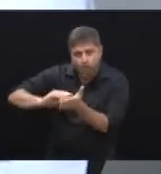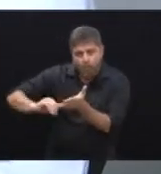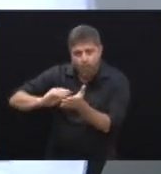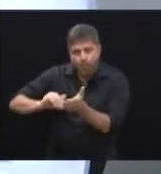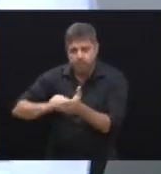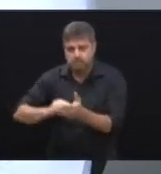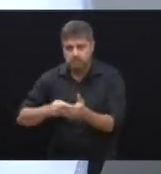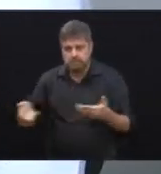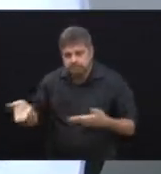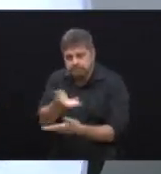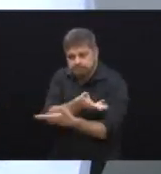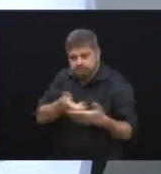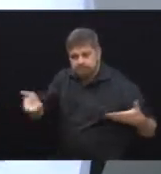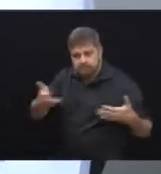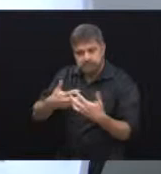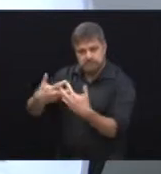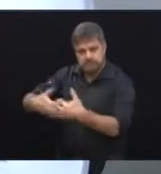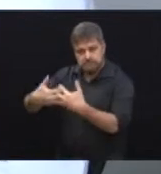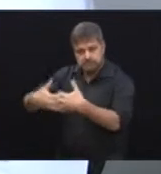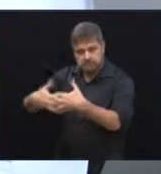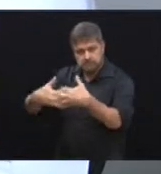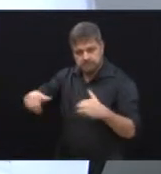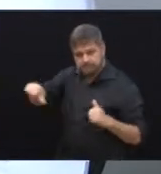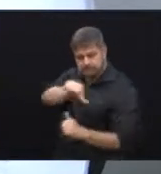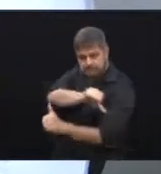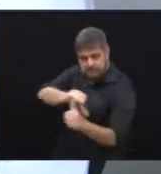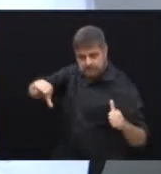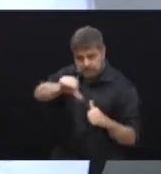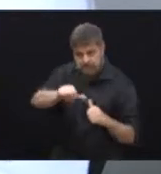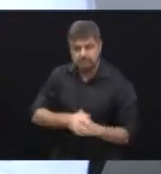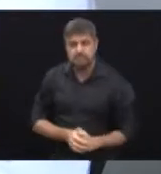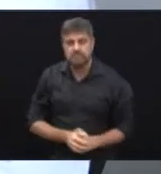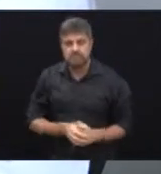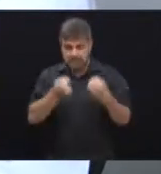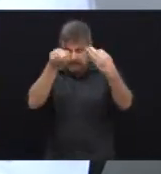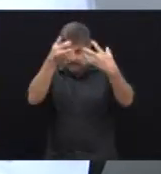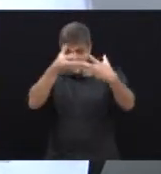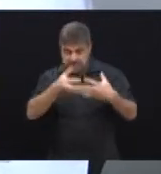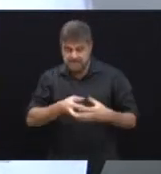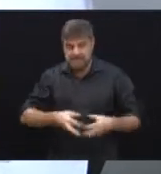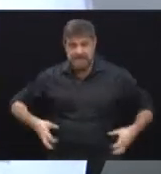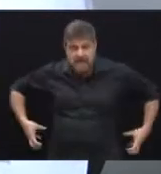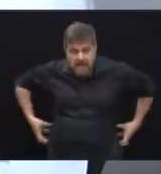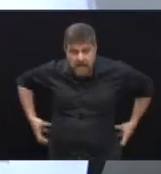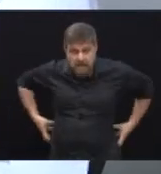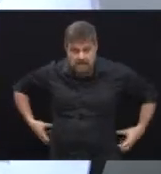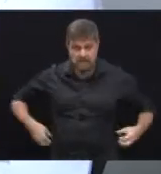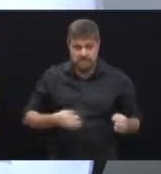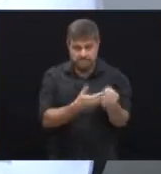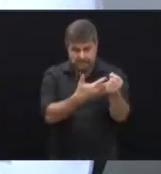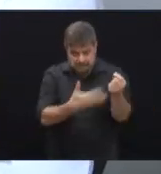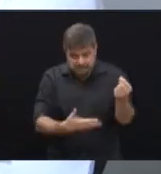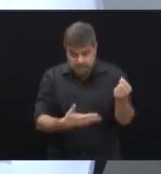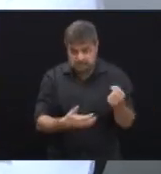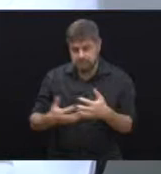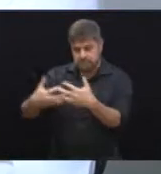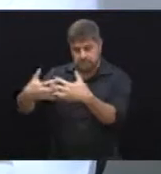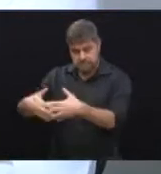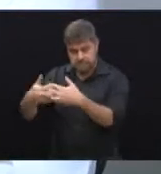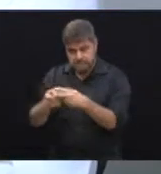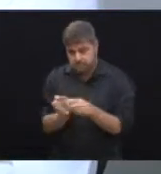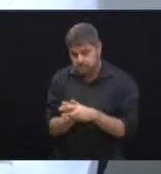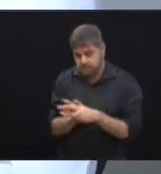e algumas coisas que precisam retornam ali para o sangue. Então, quando a gente fala em diálise, a gente fala em